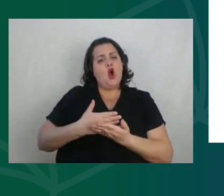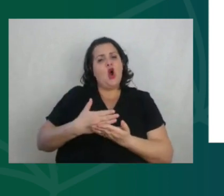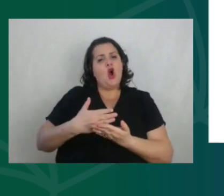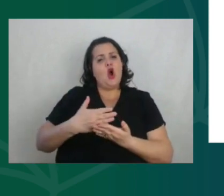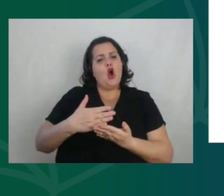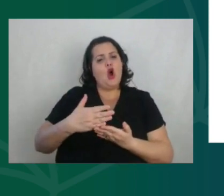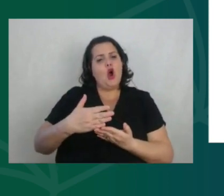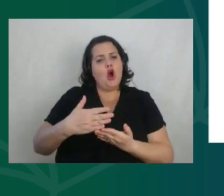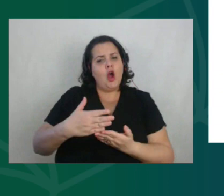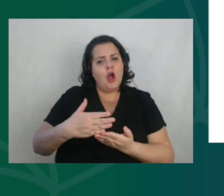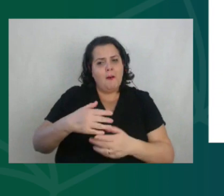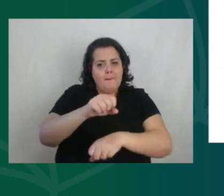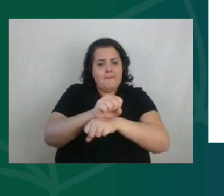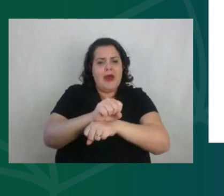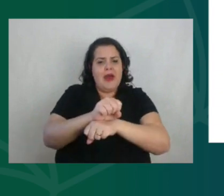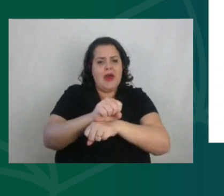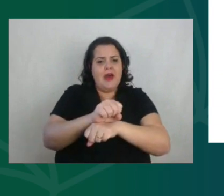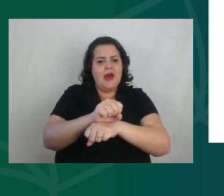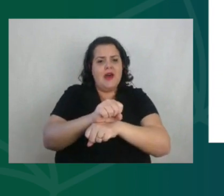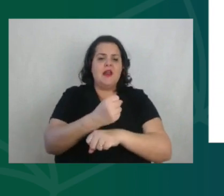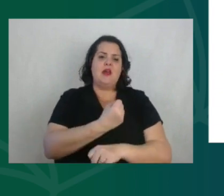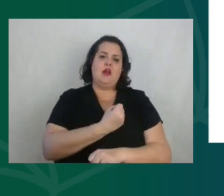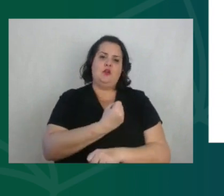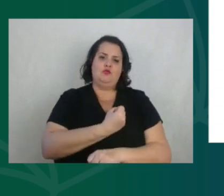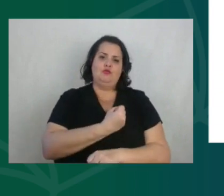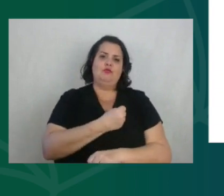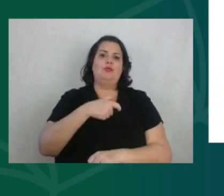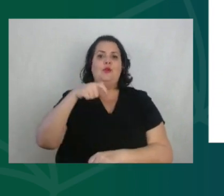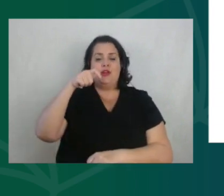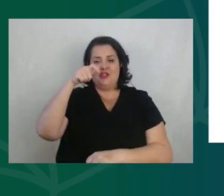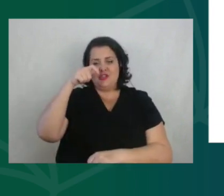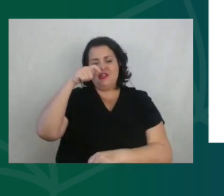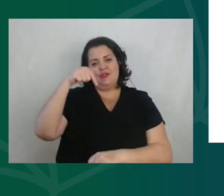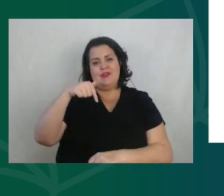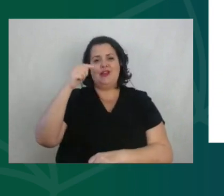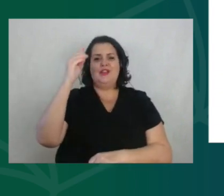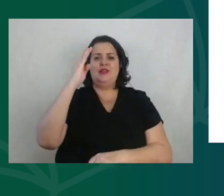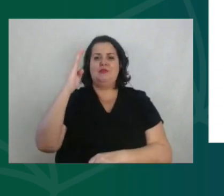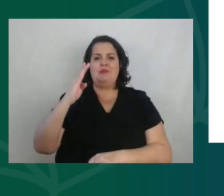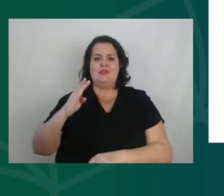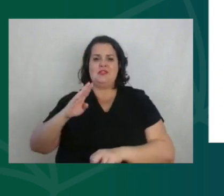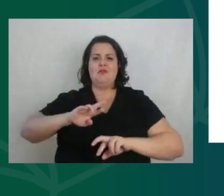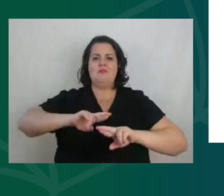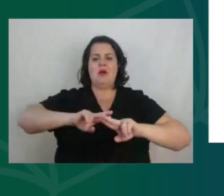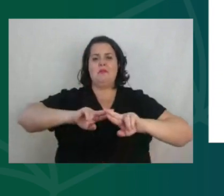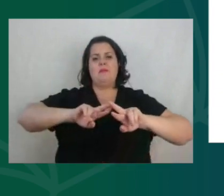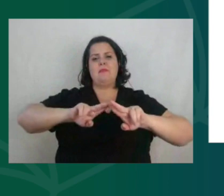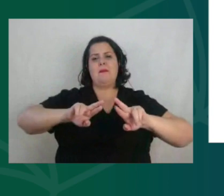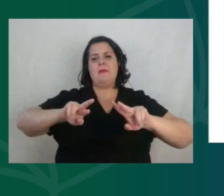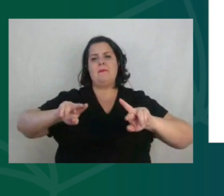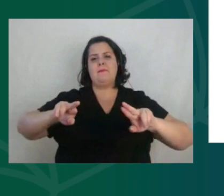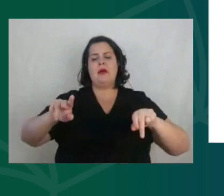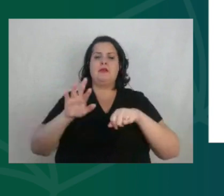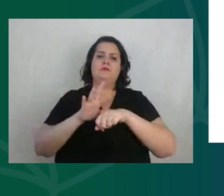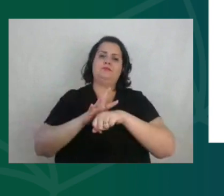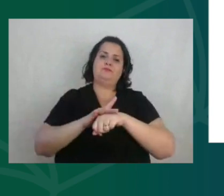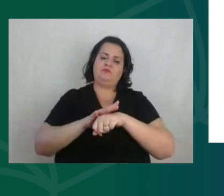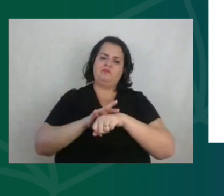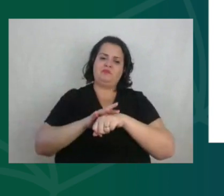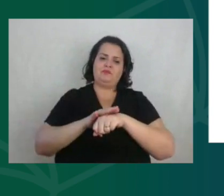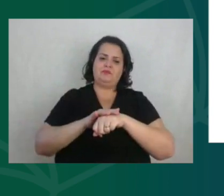está pensando em várias epidemias ao mesmo tempo, dependendo da região. Muito parecido com o que está acontecendo também